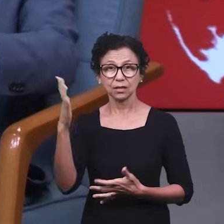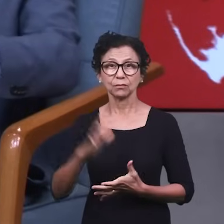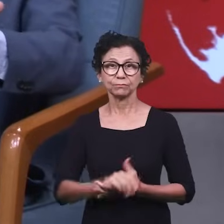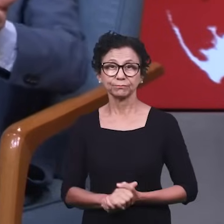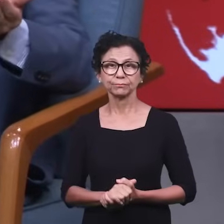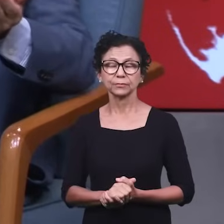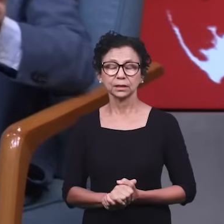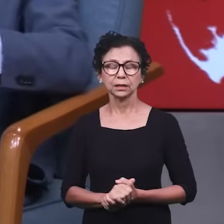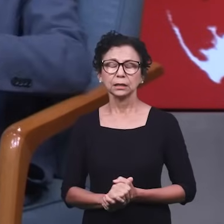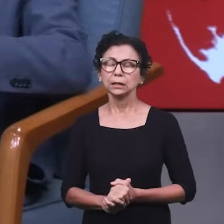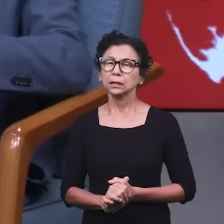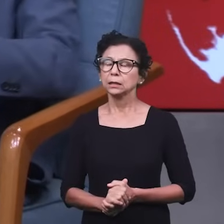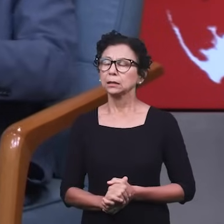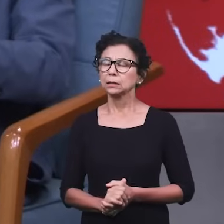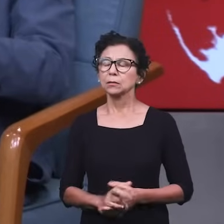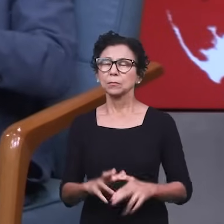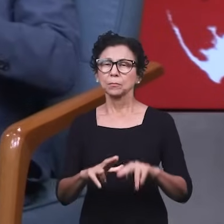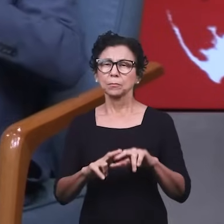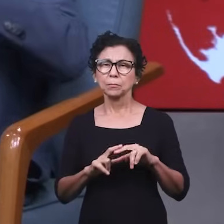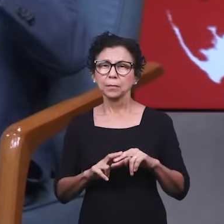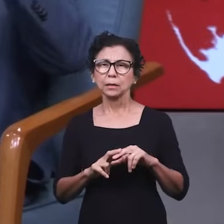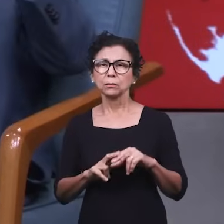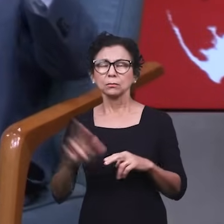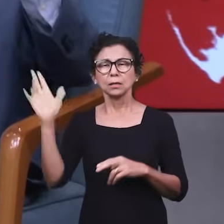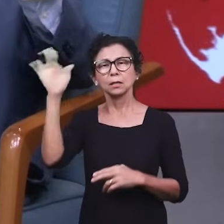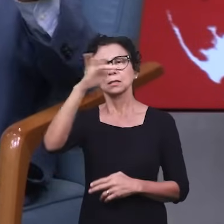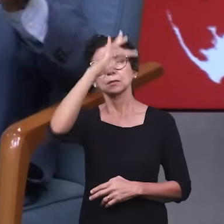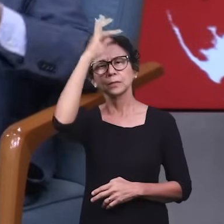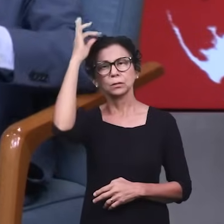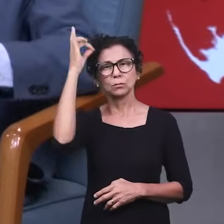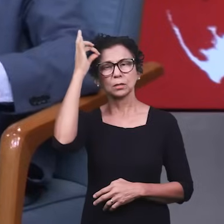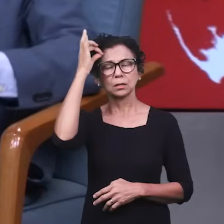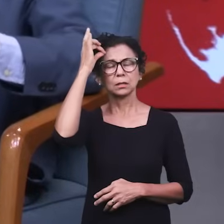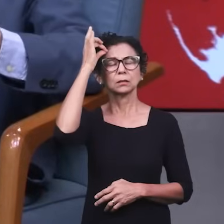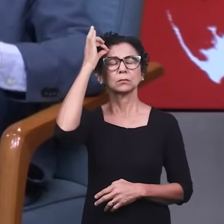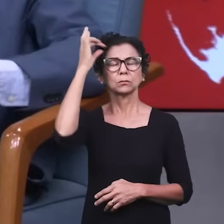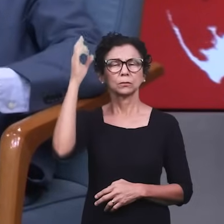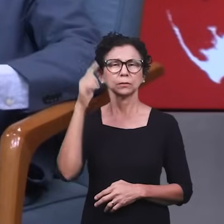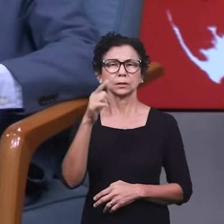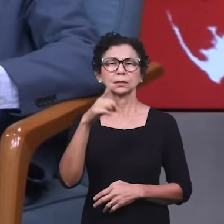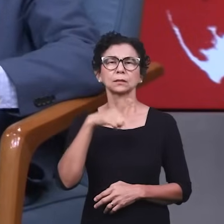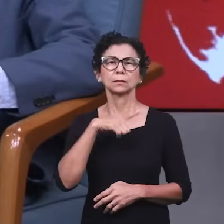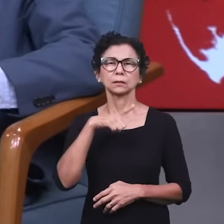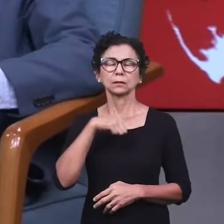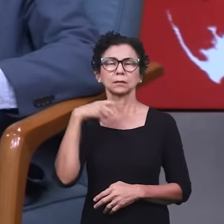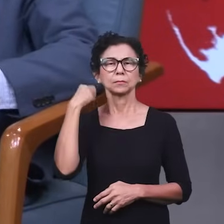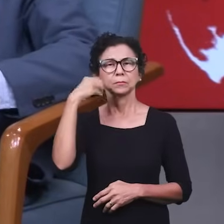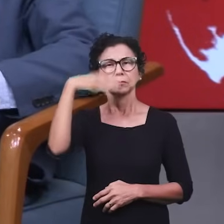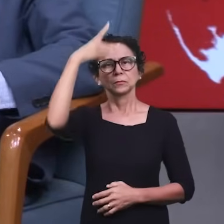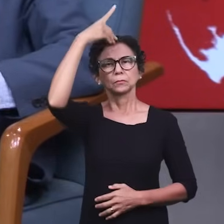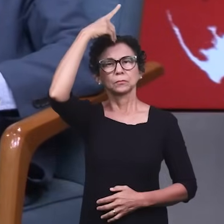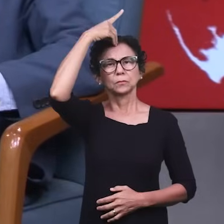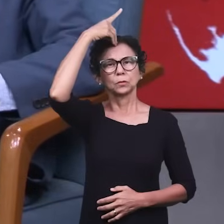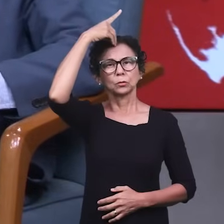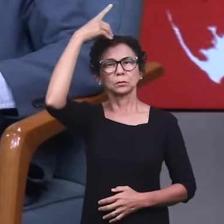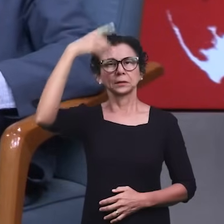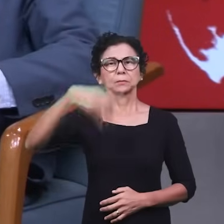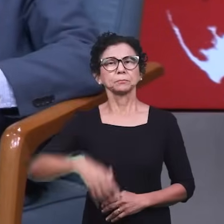para levar isso é o Espírito Santo. E quando o Espírito Santo te leva a isso, você tem a experiência com os dons